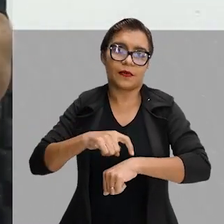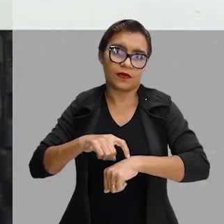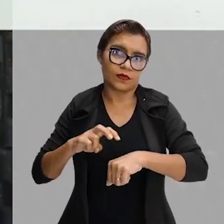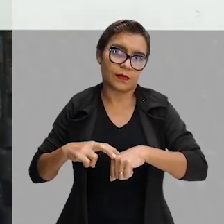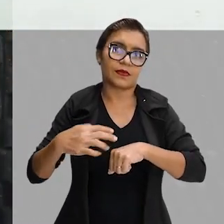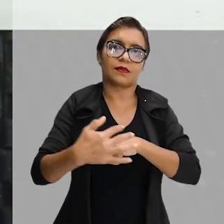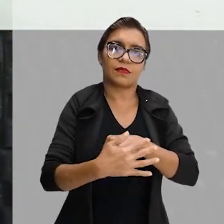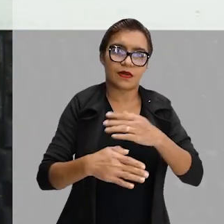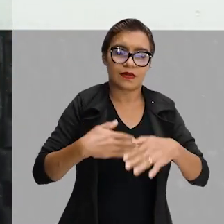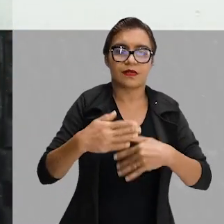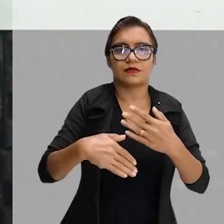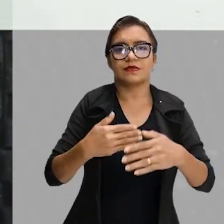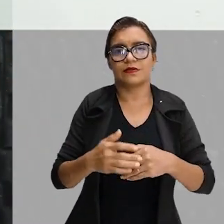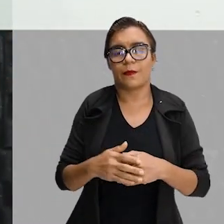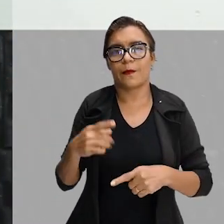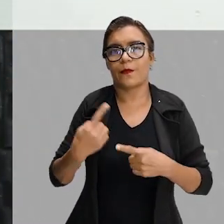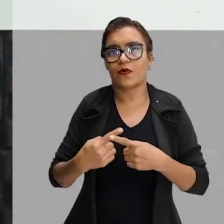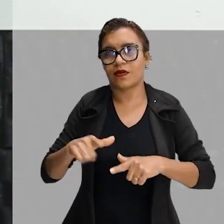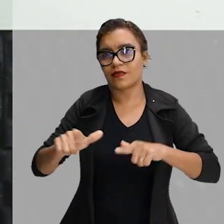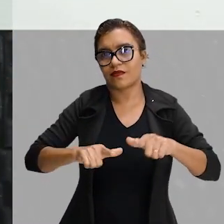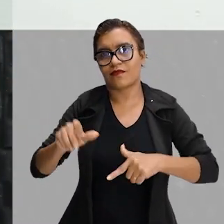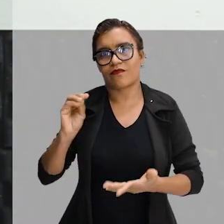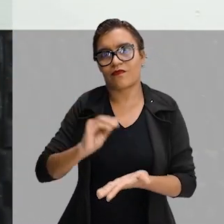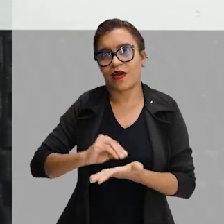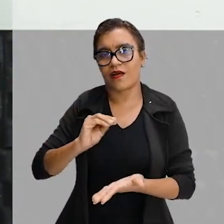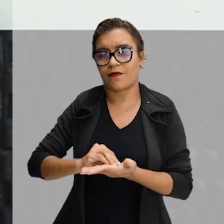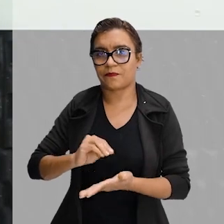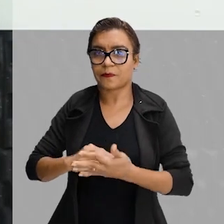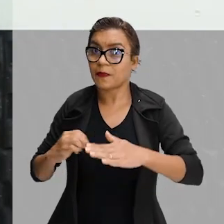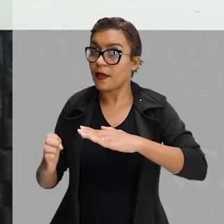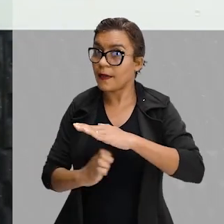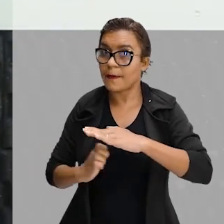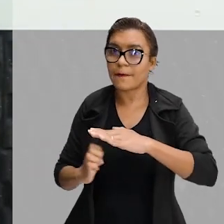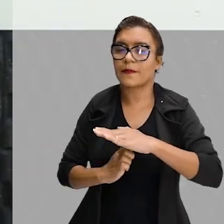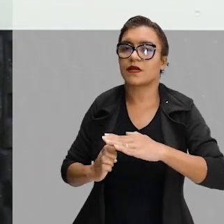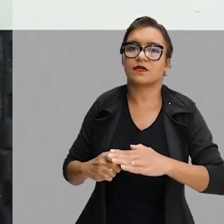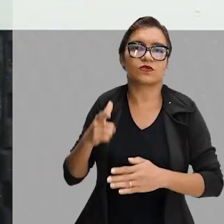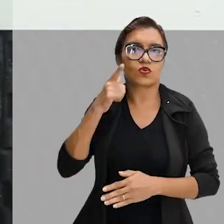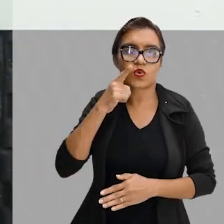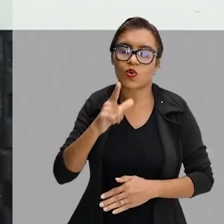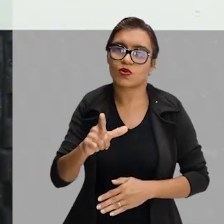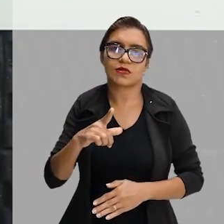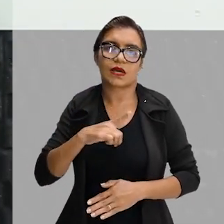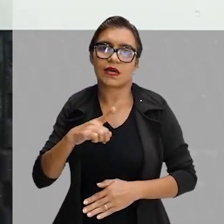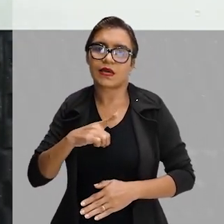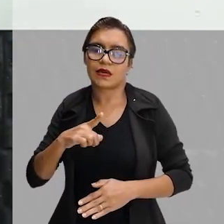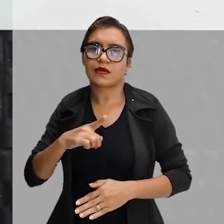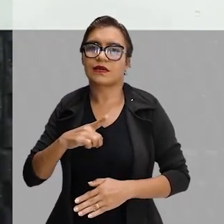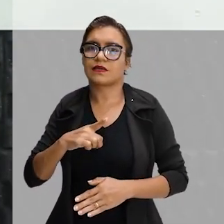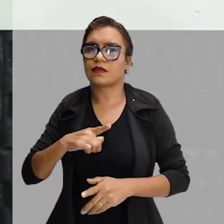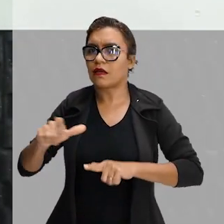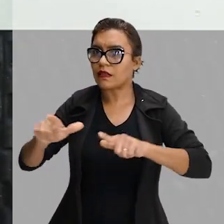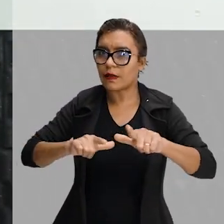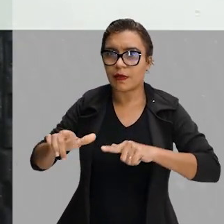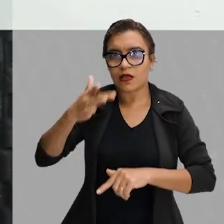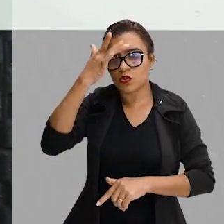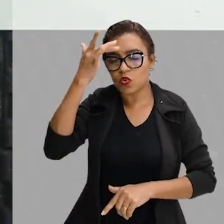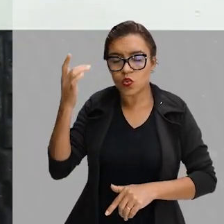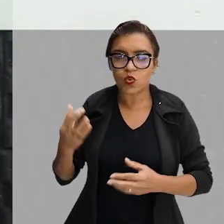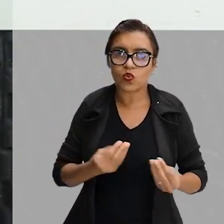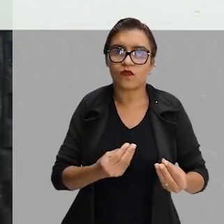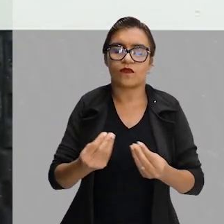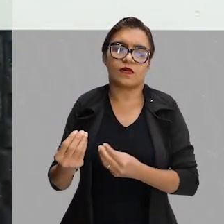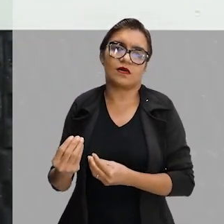em função do desemprego. Muitas empresas não conseguiram suportar o peso da quebra econômica,